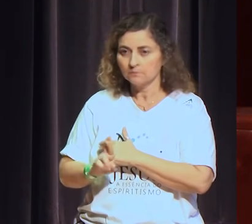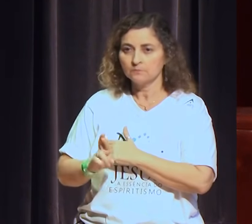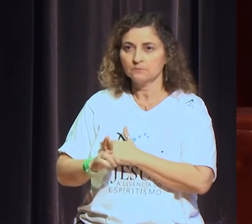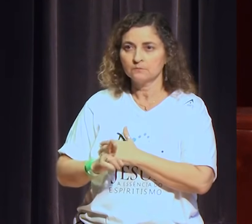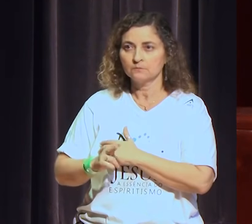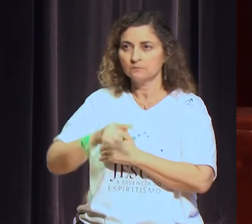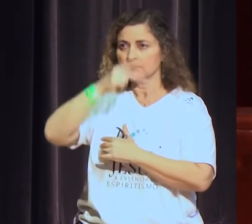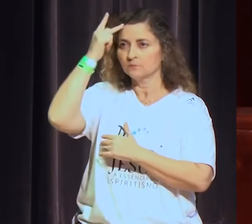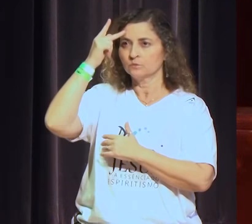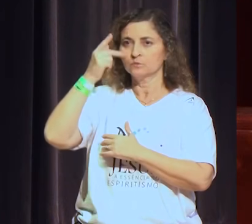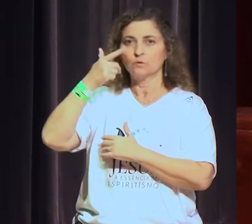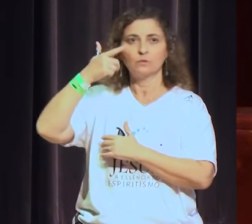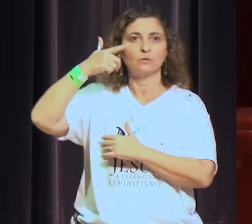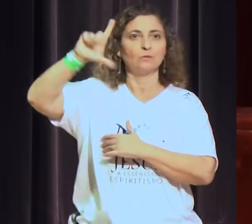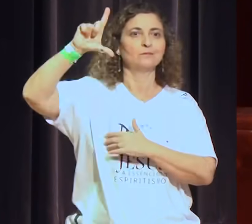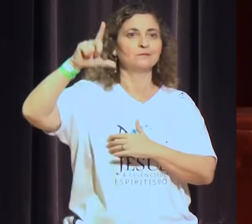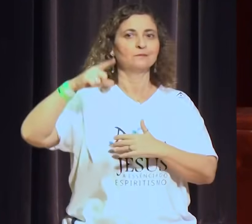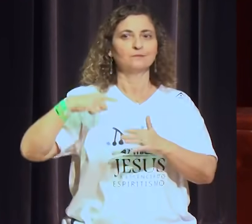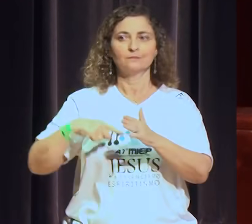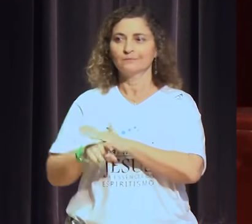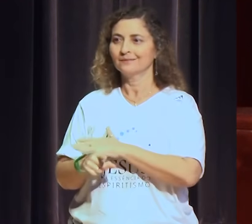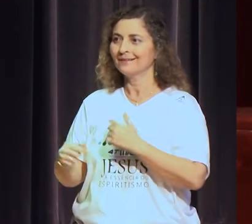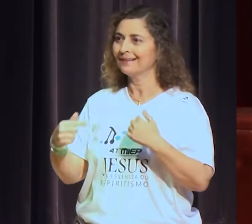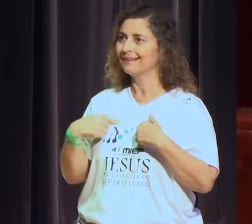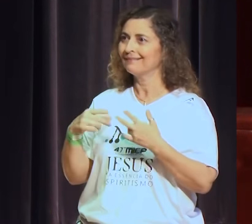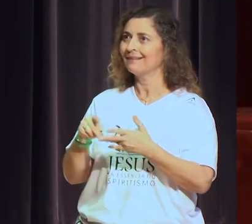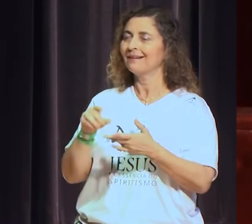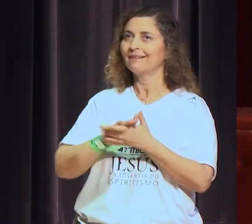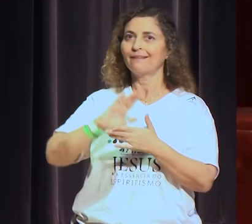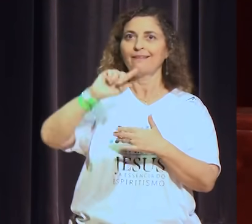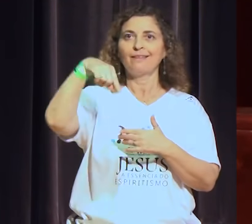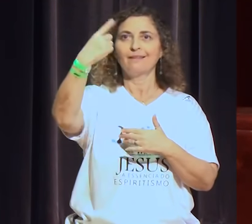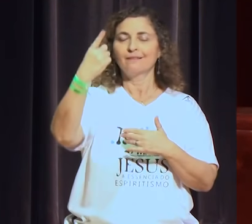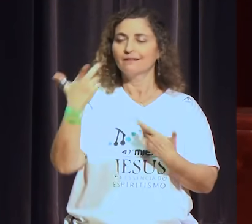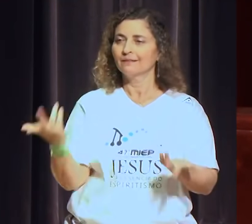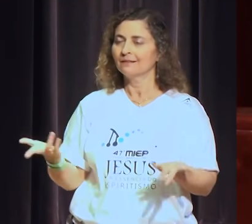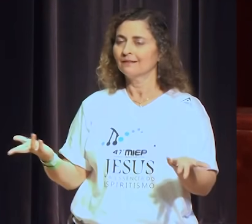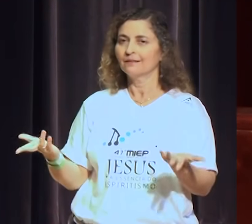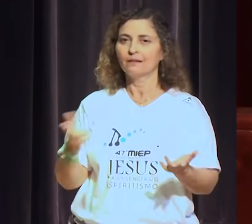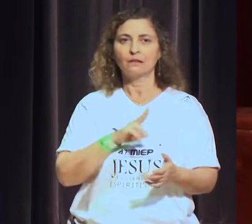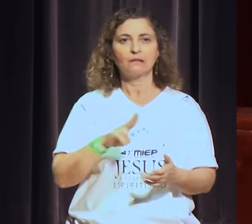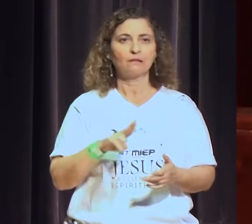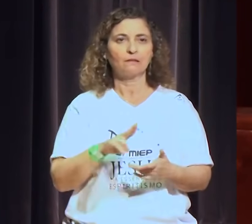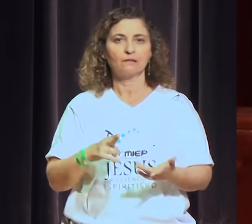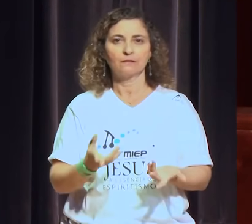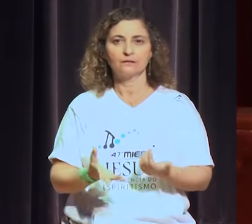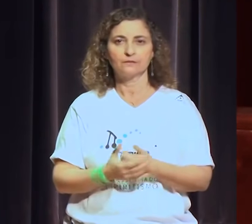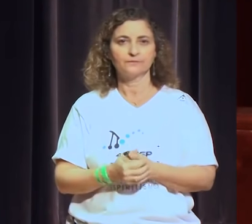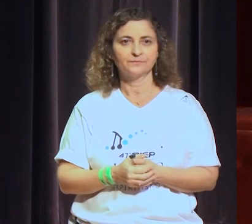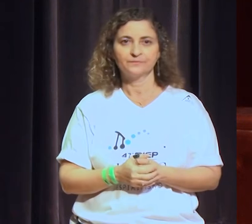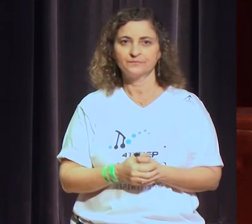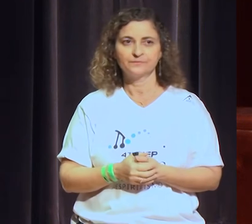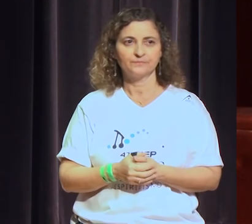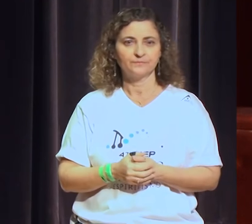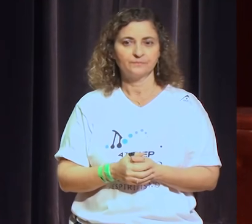Aí a pessoa mudou de assunto. Na próxima pergunta, ela mudou de assunto. Aí ela perguntou, mas eu vou casar com quem?